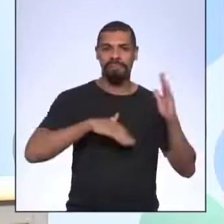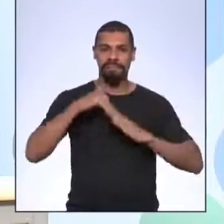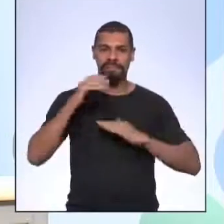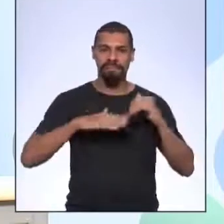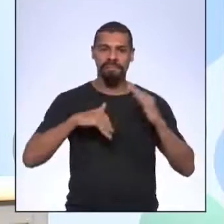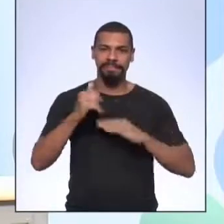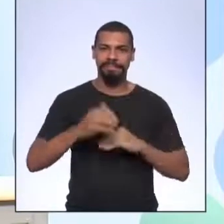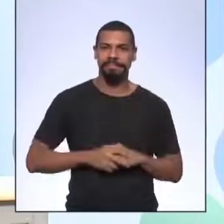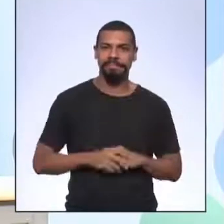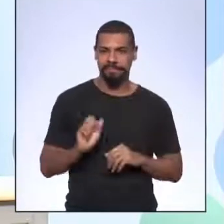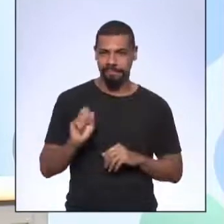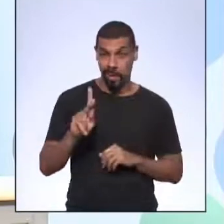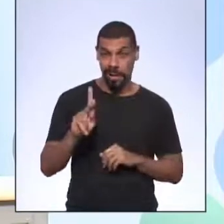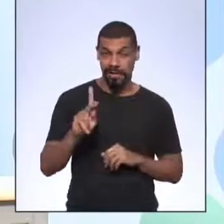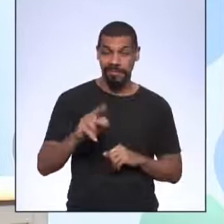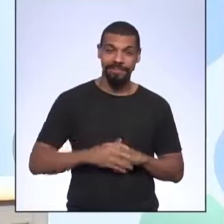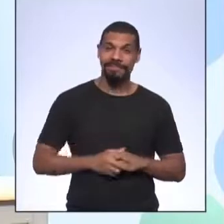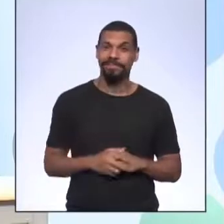ok